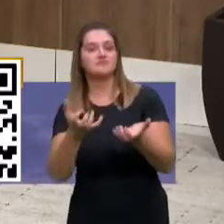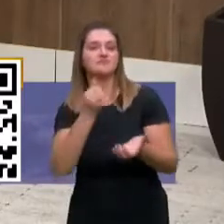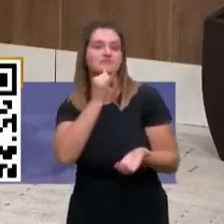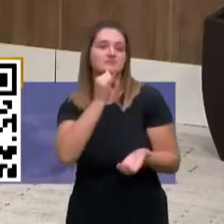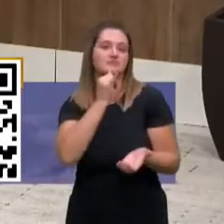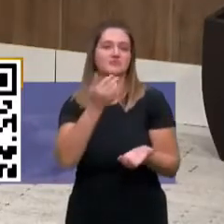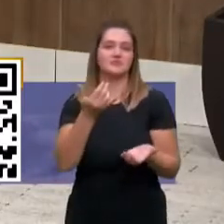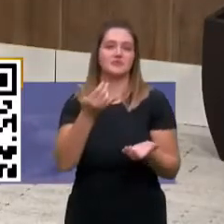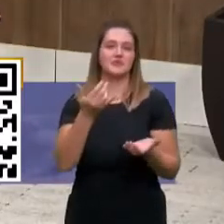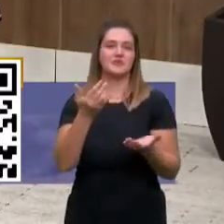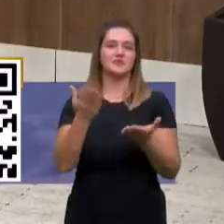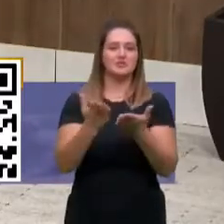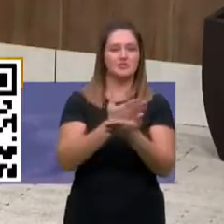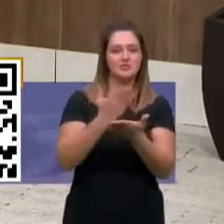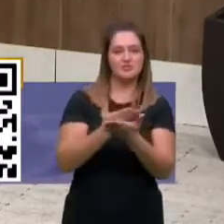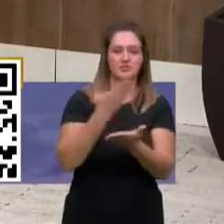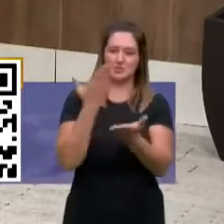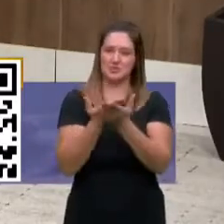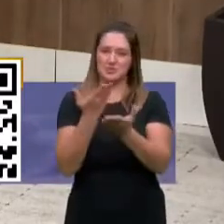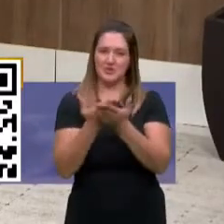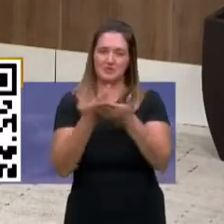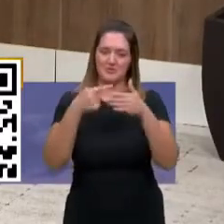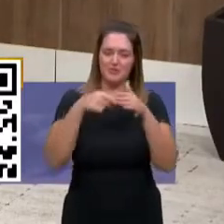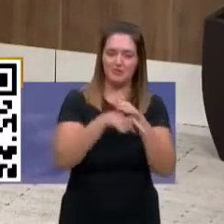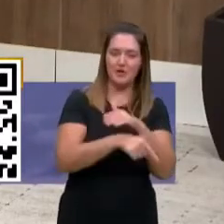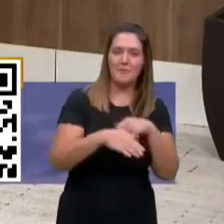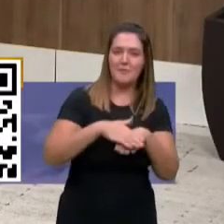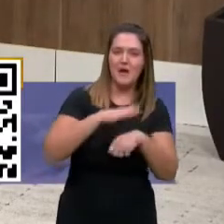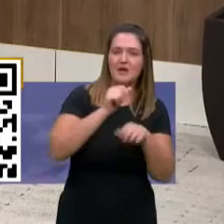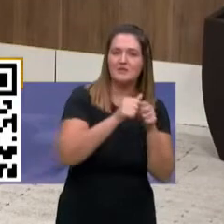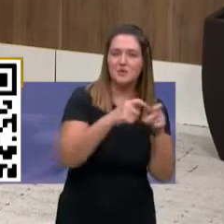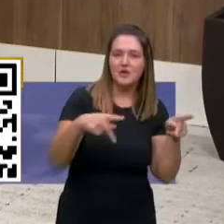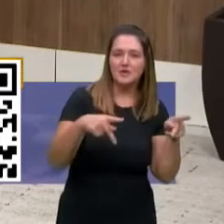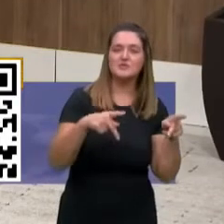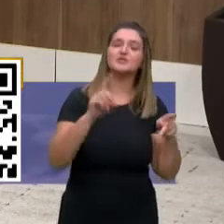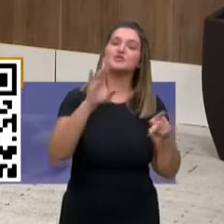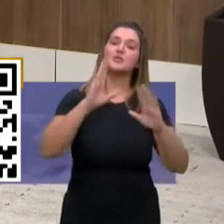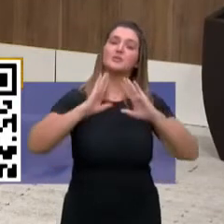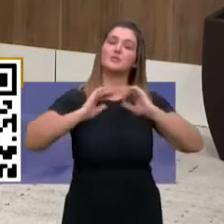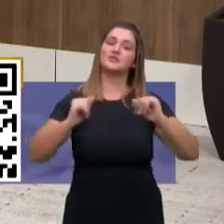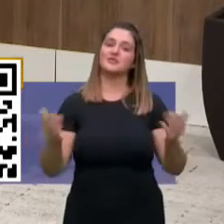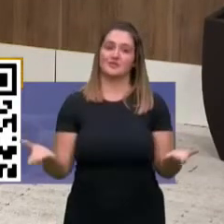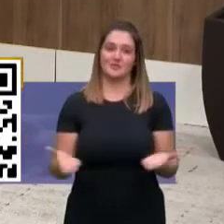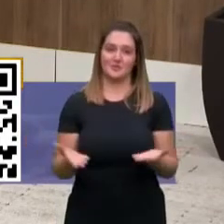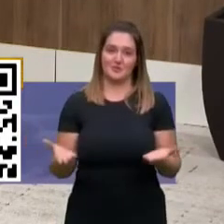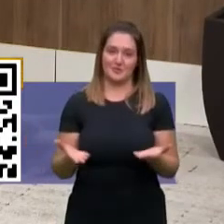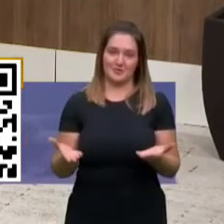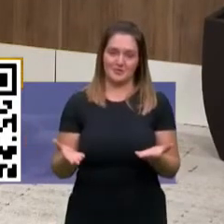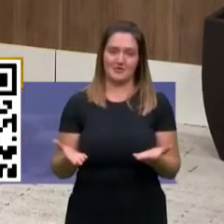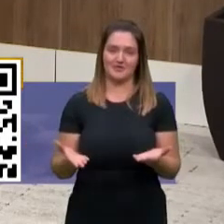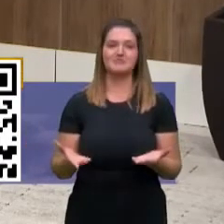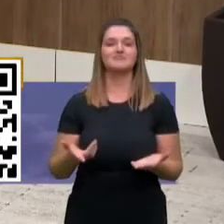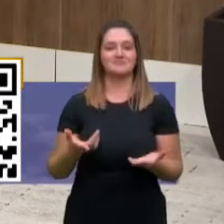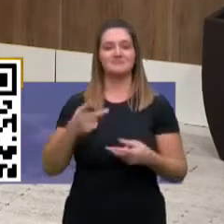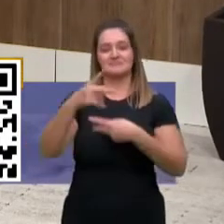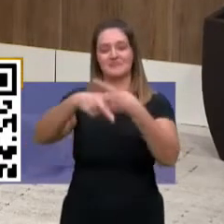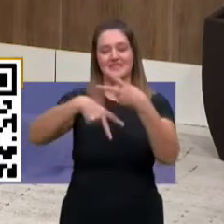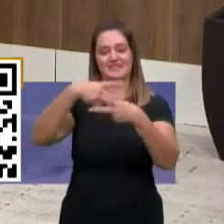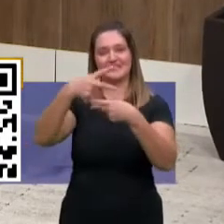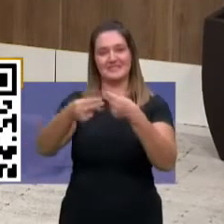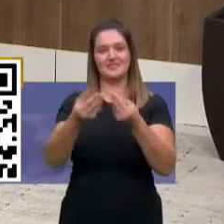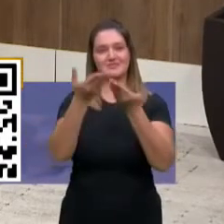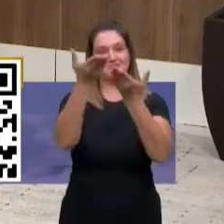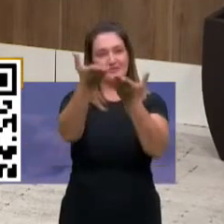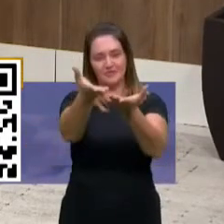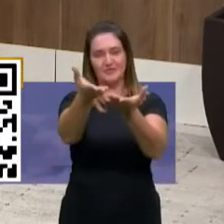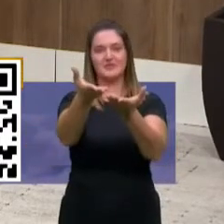quiser aprofundar no livro, se aprofundar no livro do Apocalipse, é só pedir agora esse guia de estudos. Ele é um presente dos